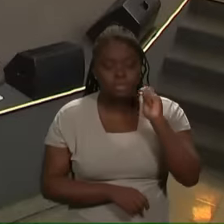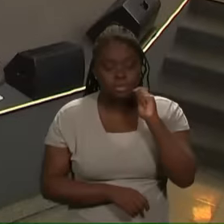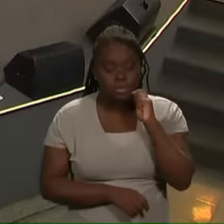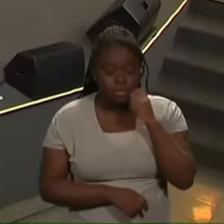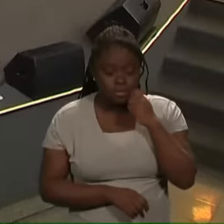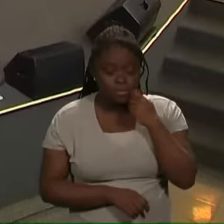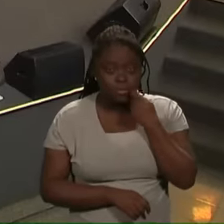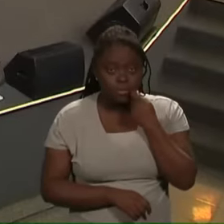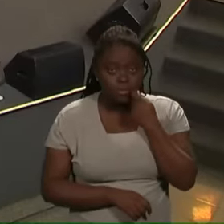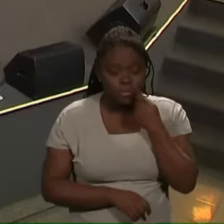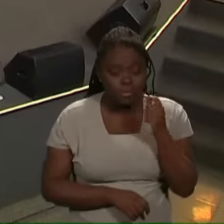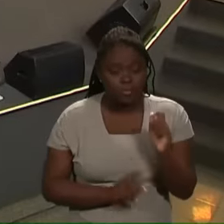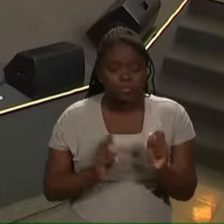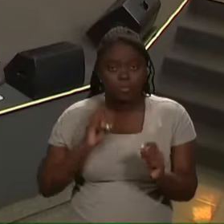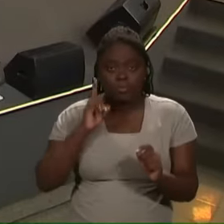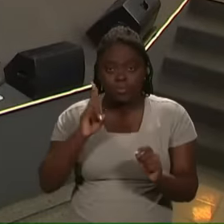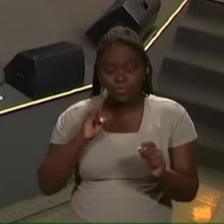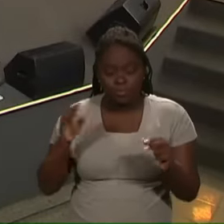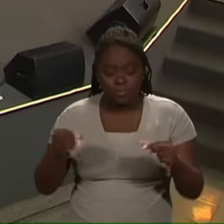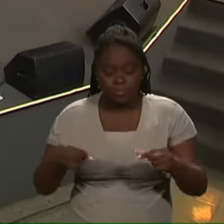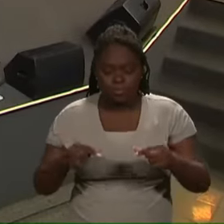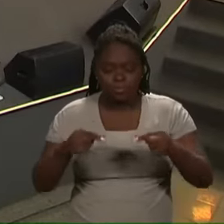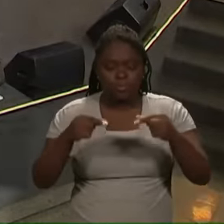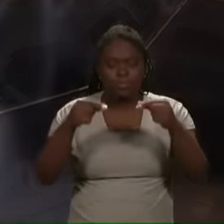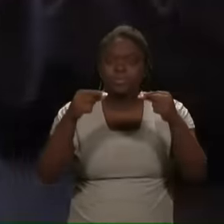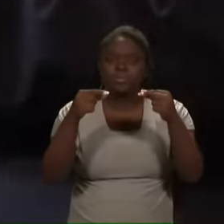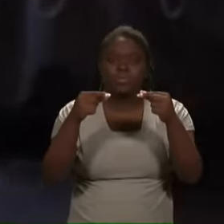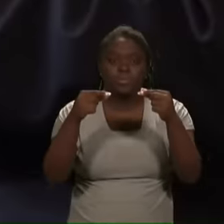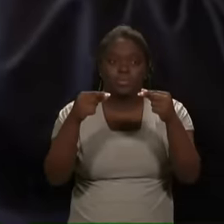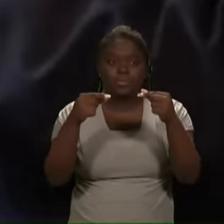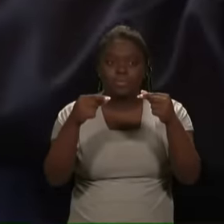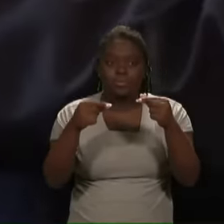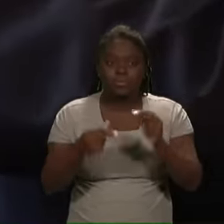pão e tomar o cálice.